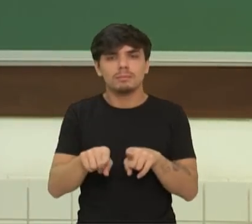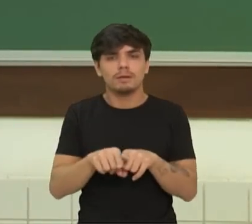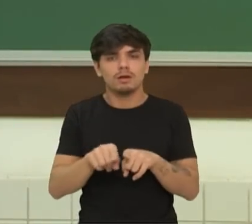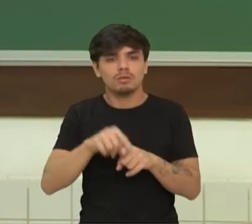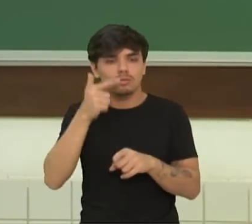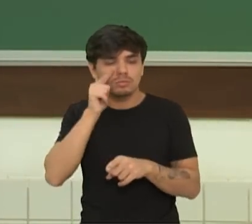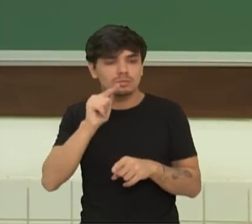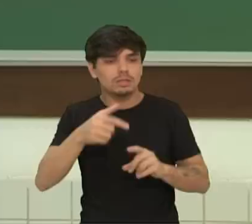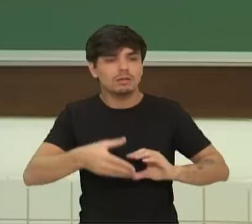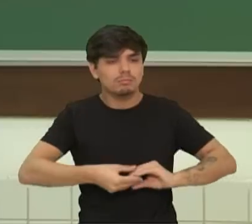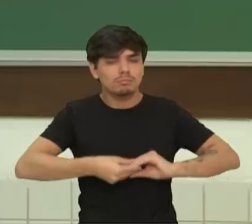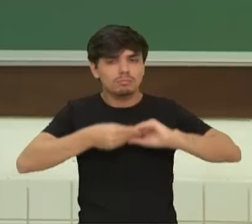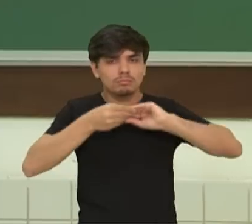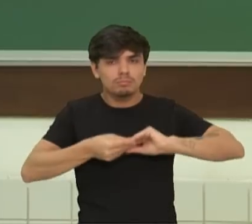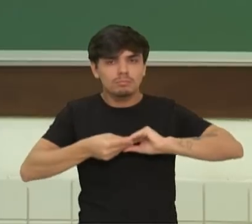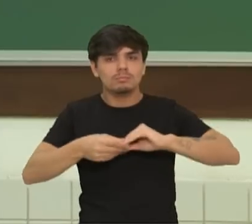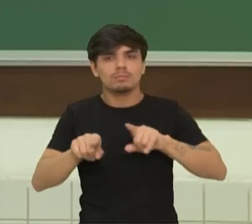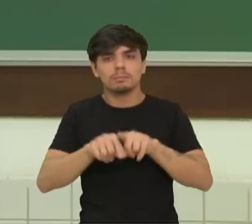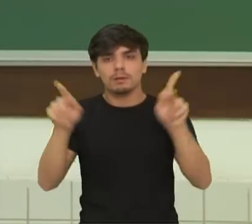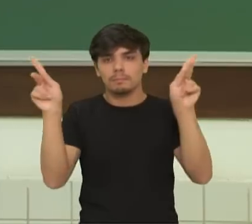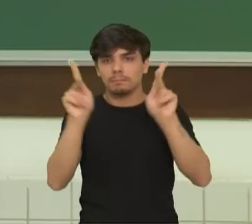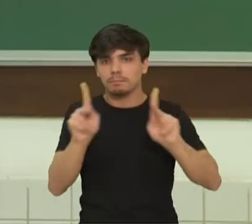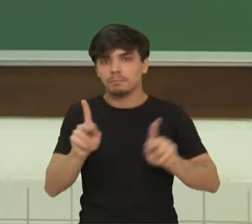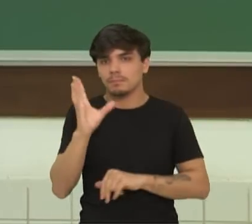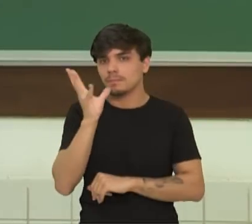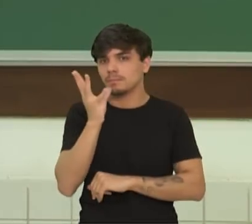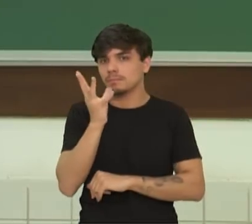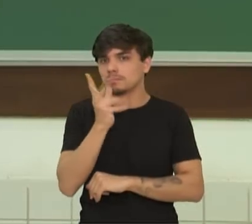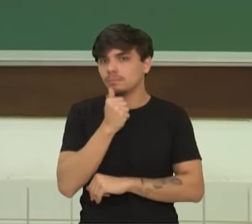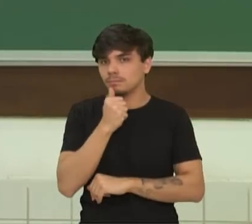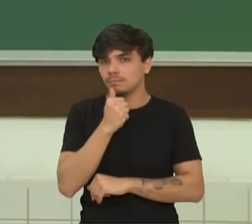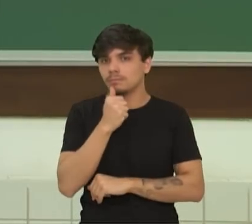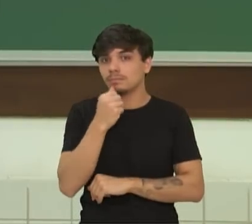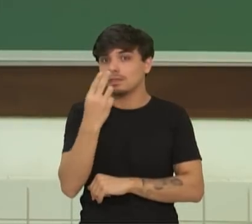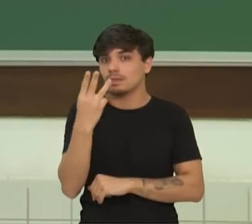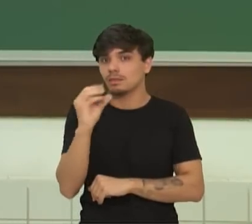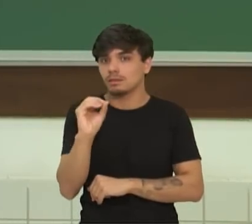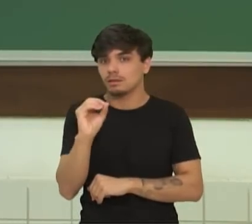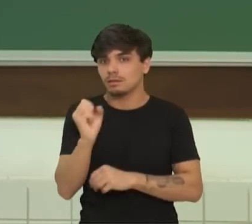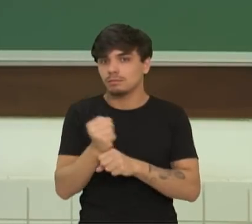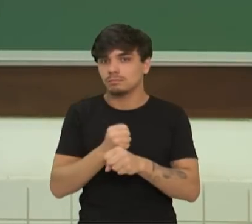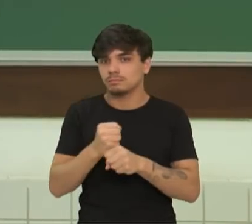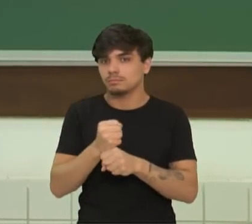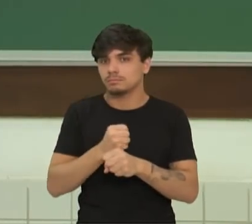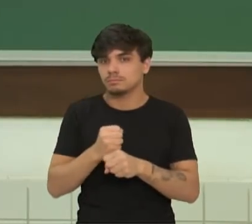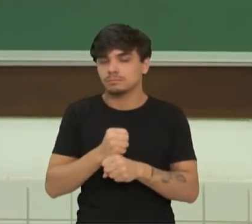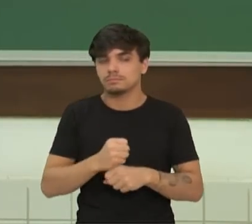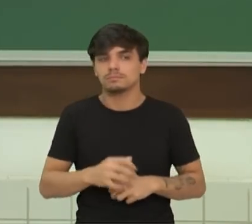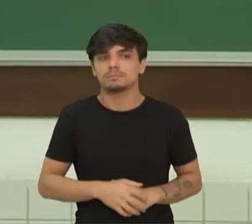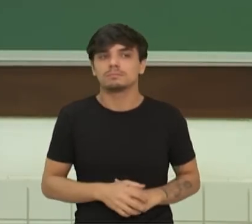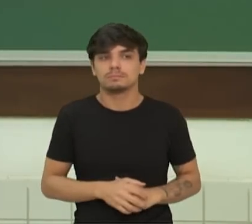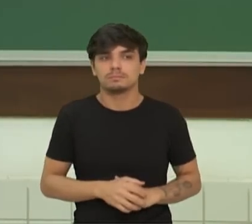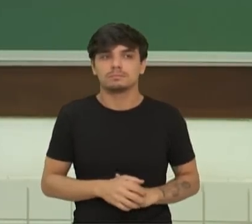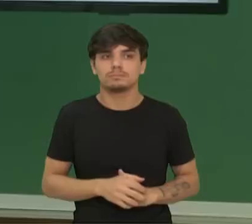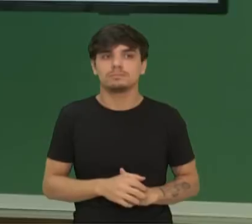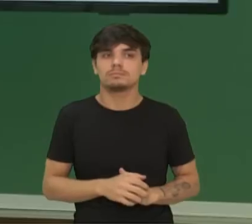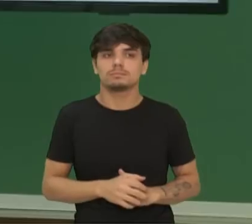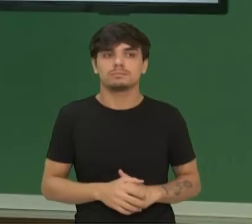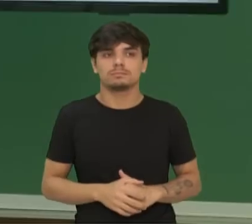um acordo e a uma paz, demorou 30 anos. Olha